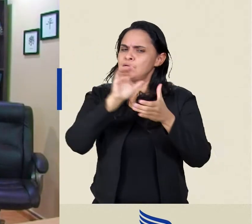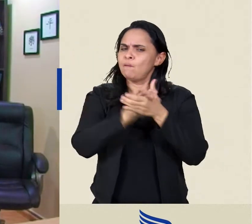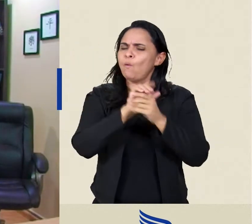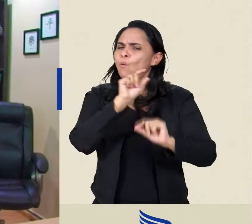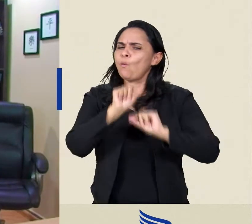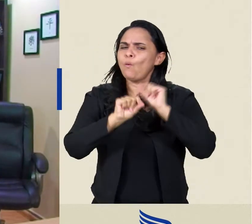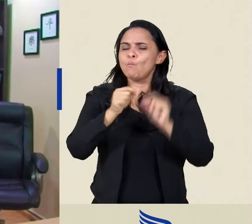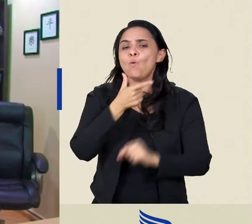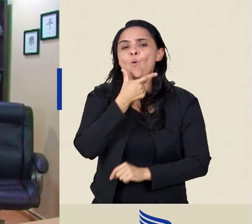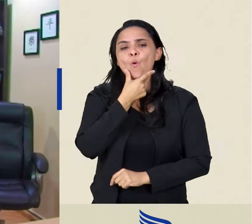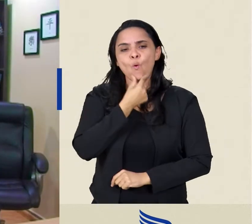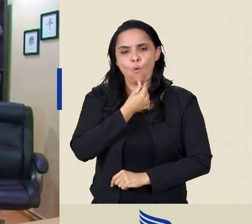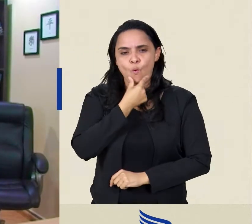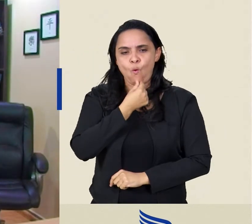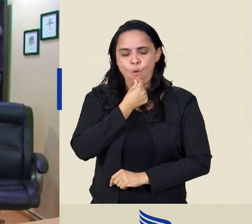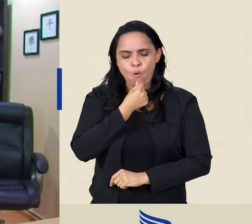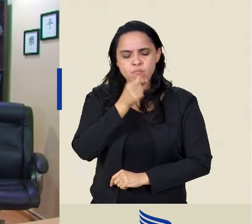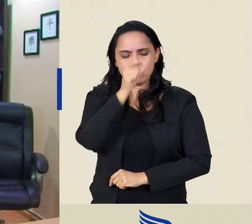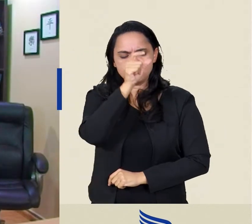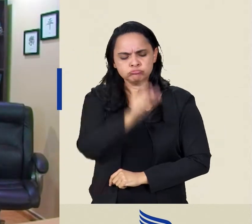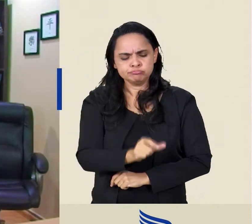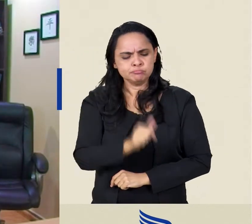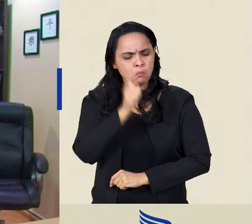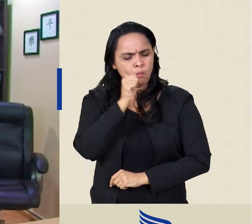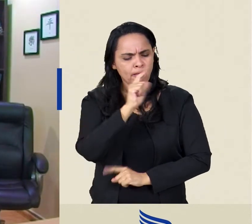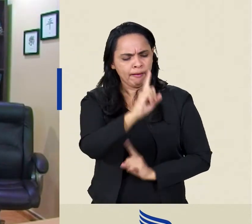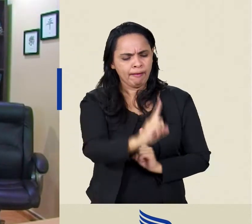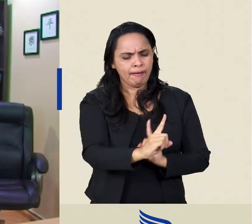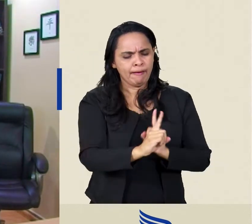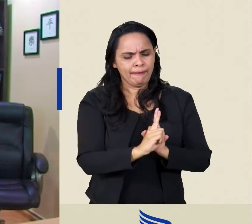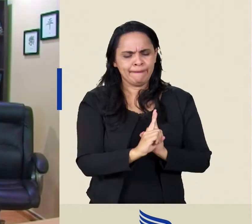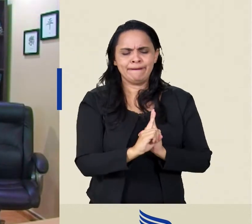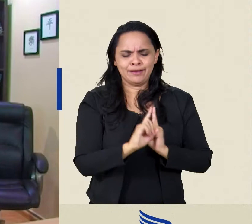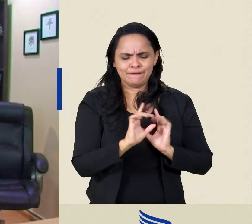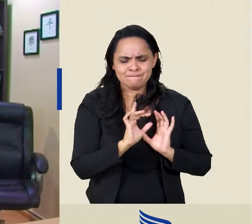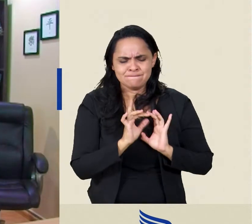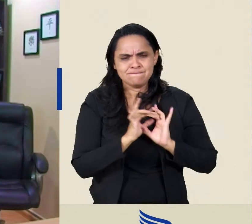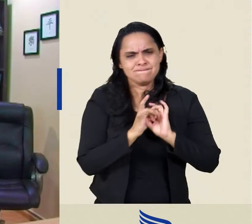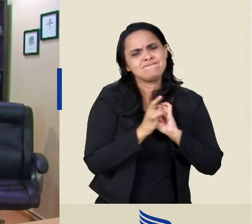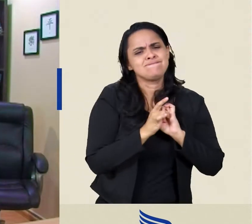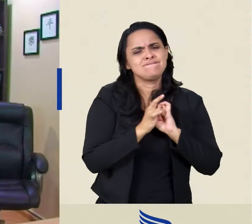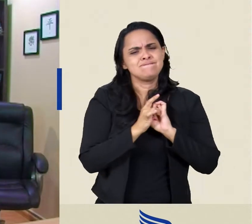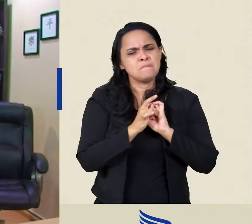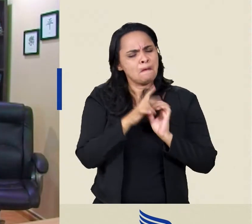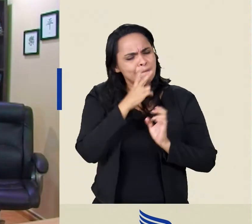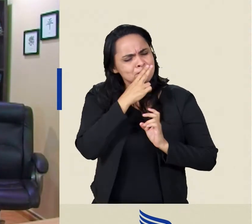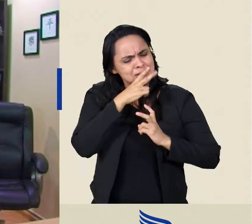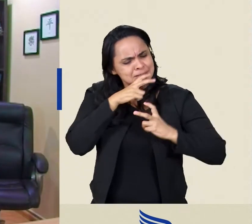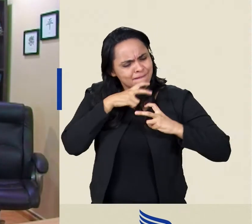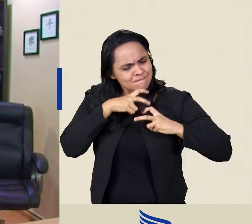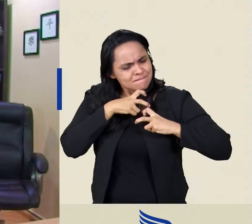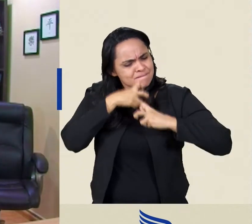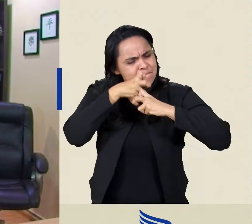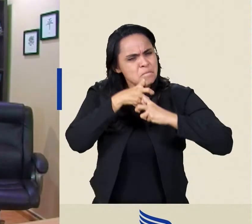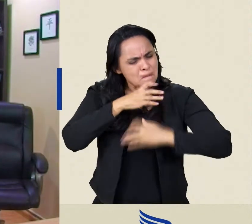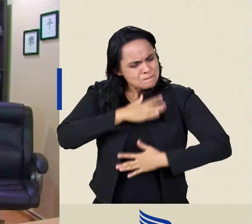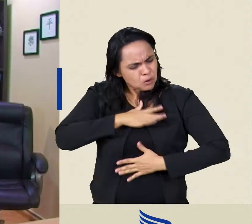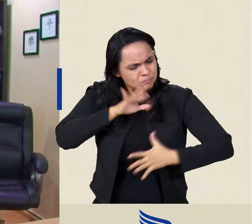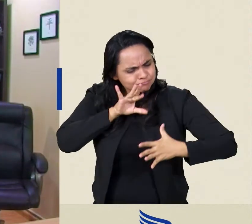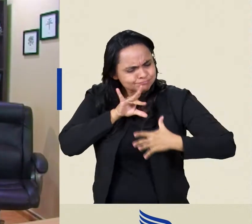esposa como sua segunda pessoa, osso dos seus ossos e carne da sua